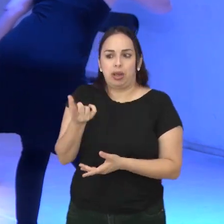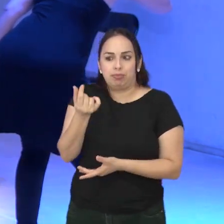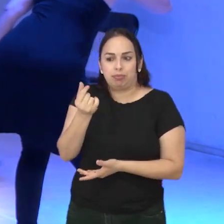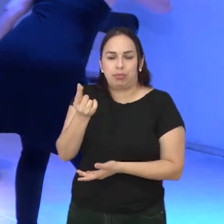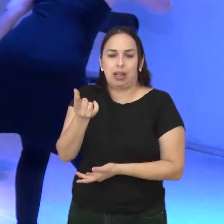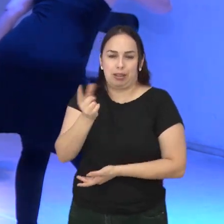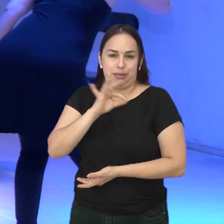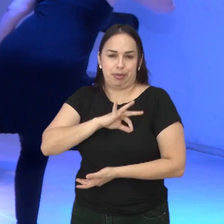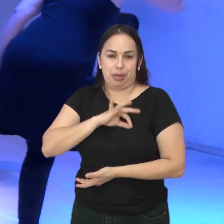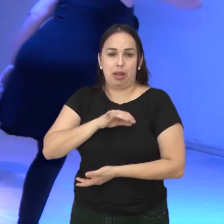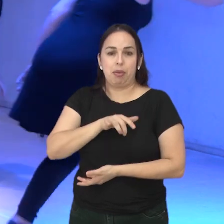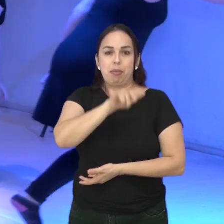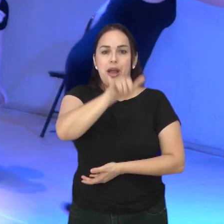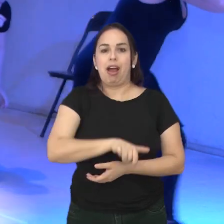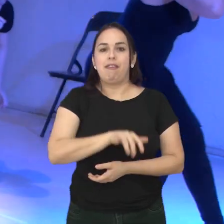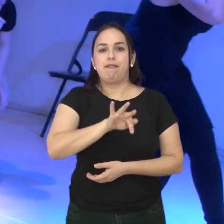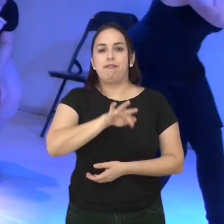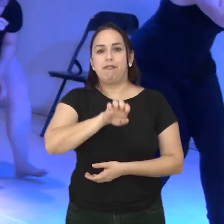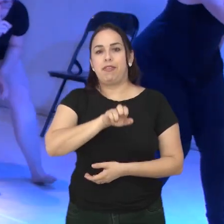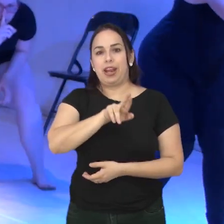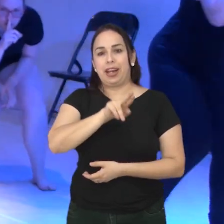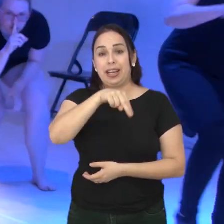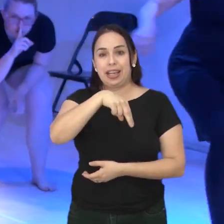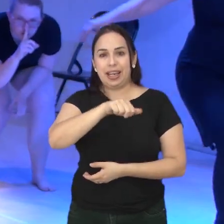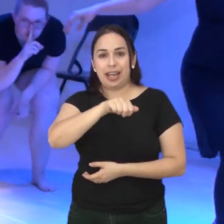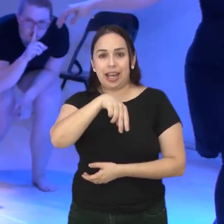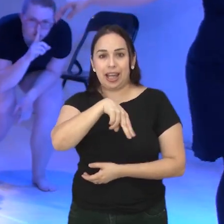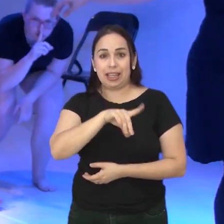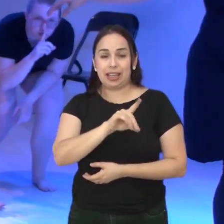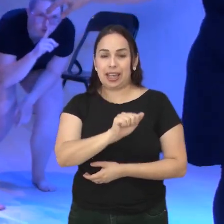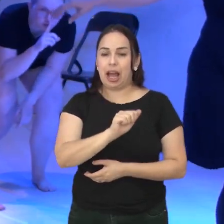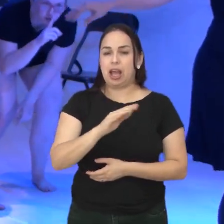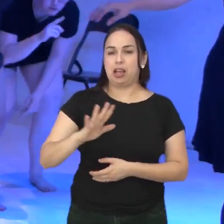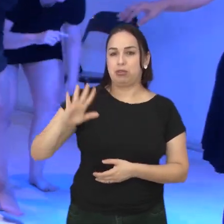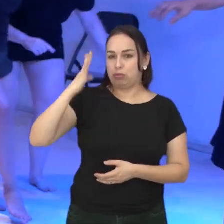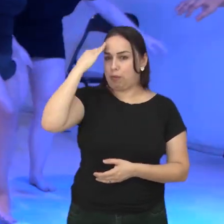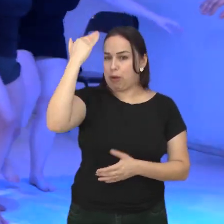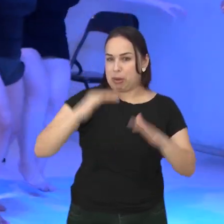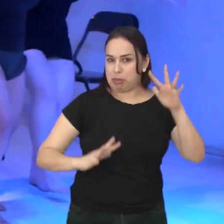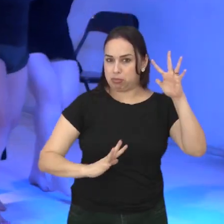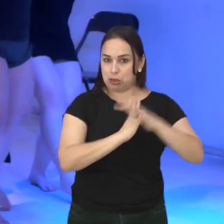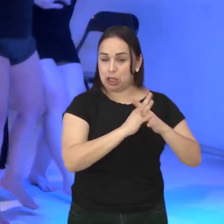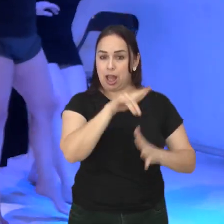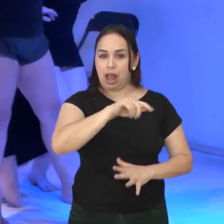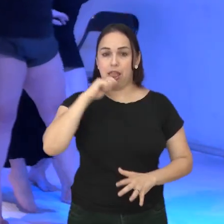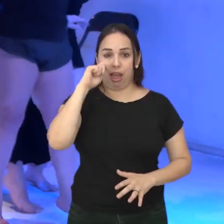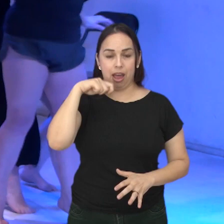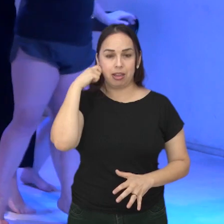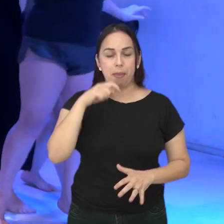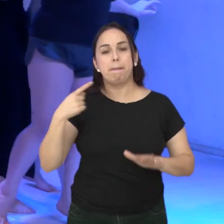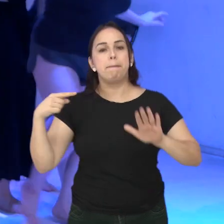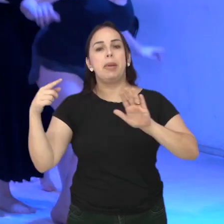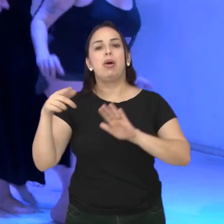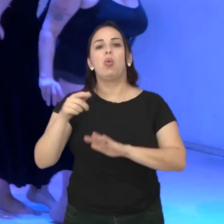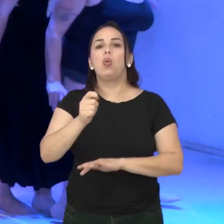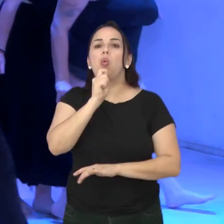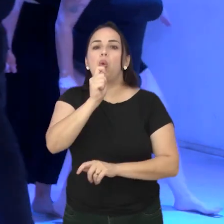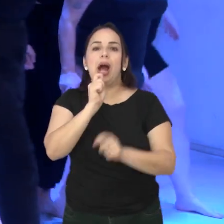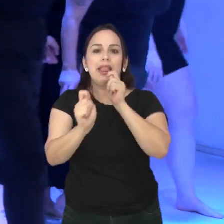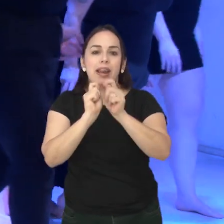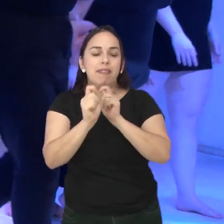de viver disso. A Fernanda Montenegro, grande atriz brasileira, tem uma coisa que ela fala muito, que eu acho muito interessante. Uma vez